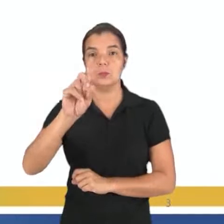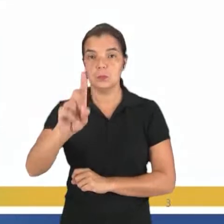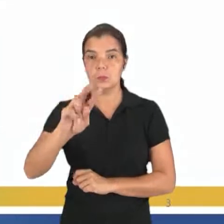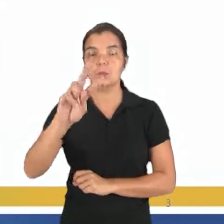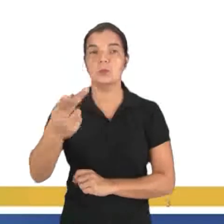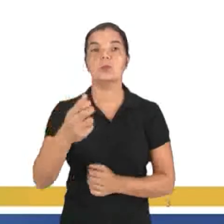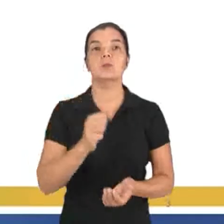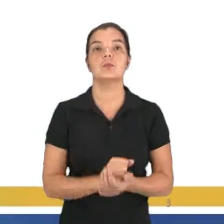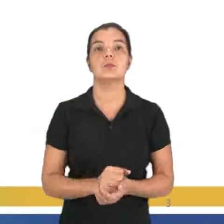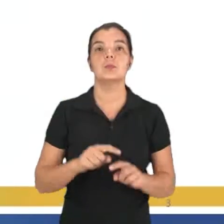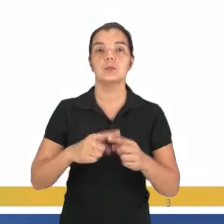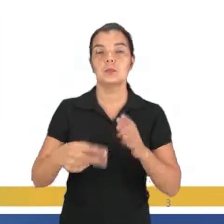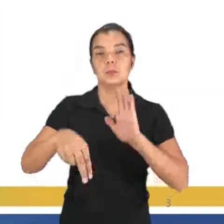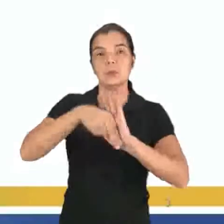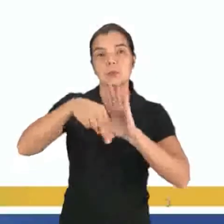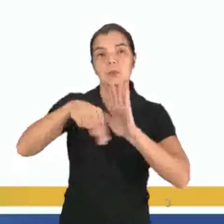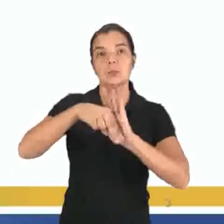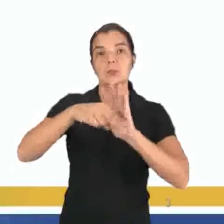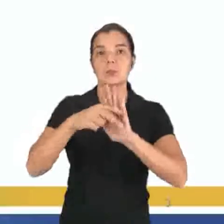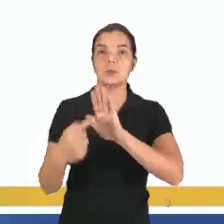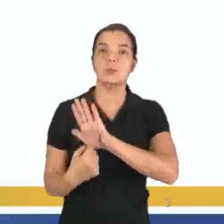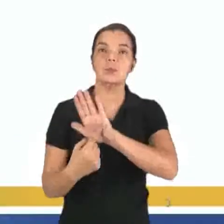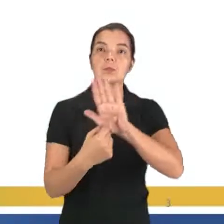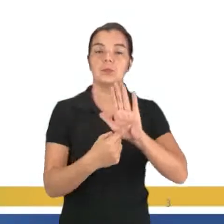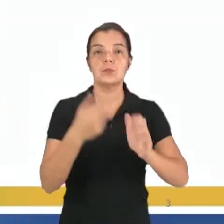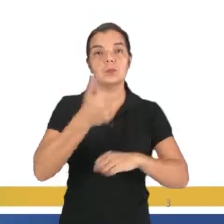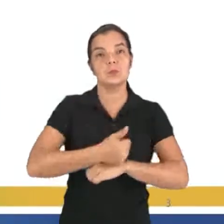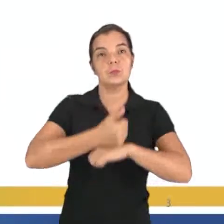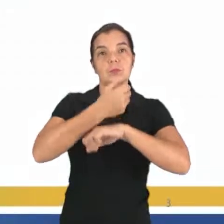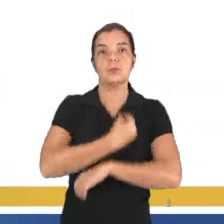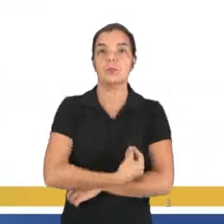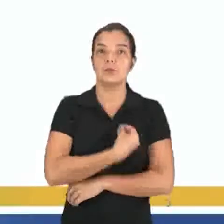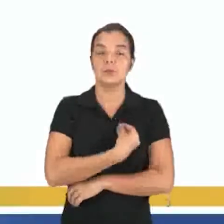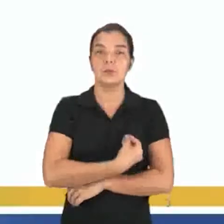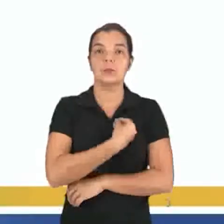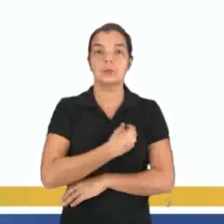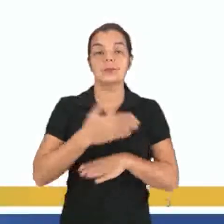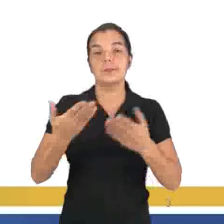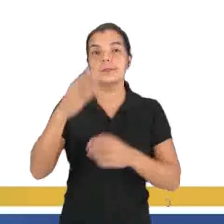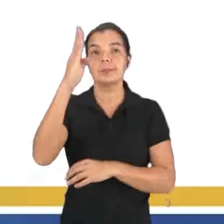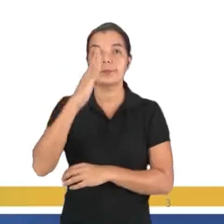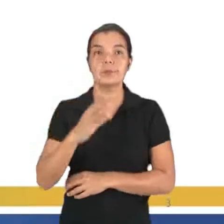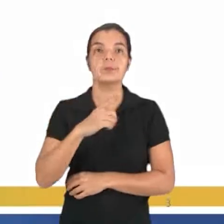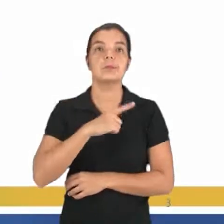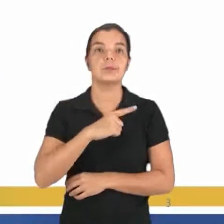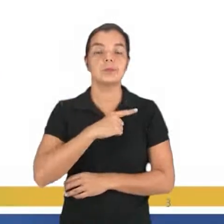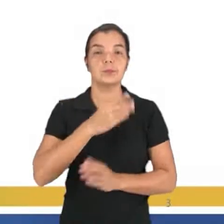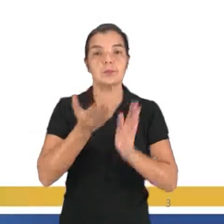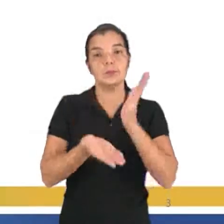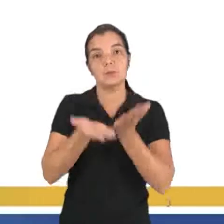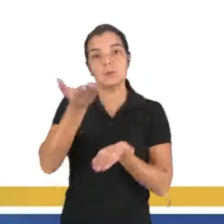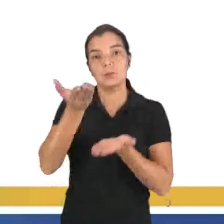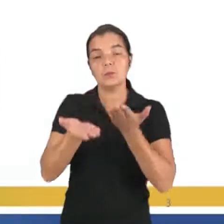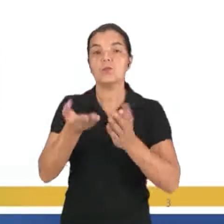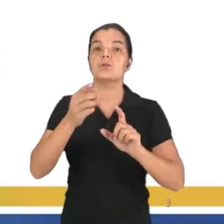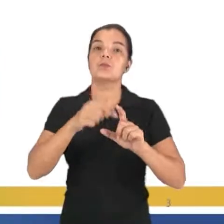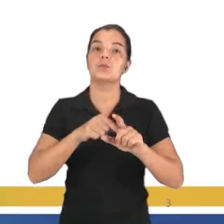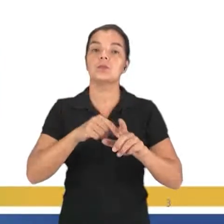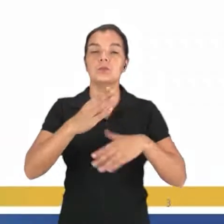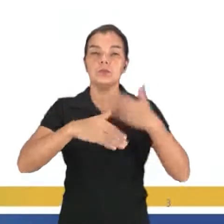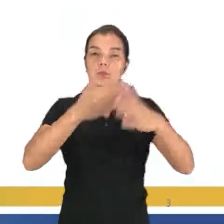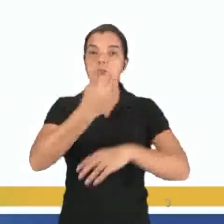fosse uma espécie de nota indicando a qualidade de vida. Então, o Brasil possui como índice de desenvolvimento